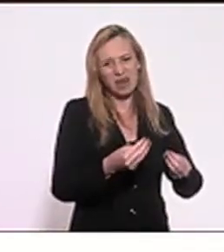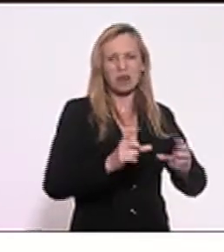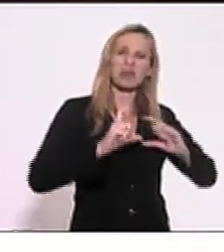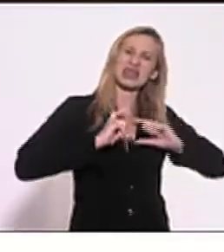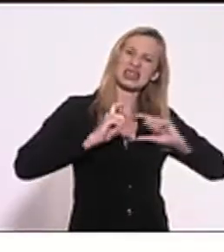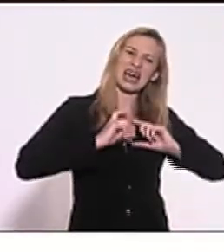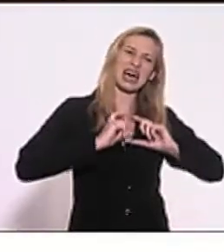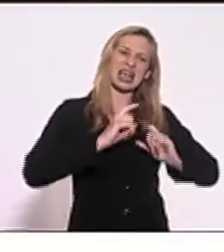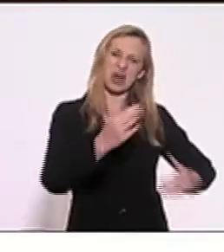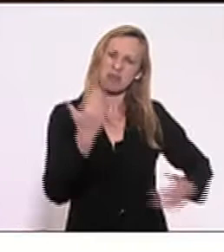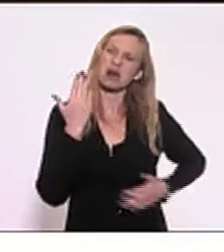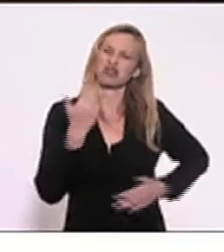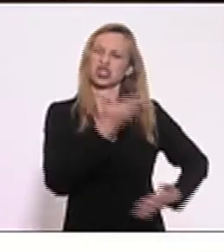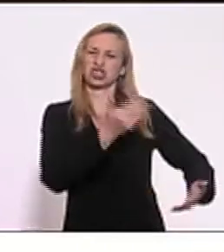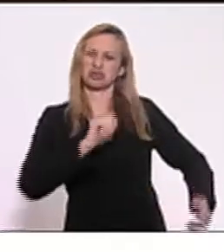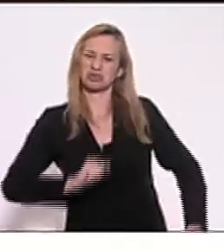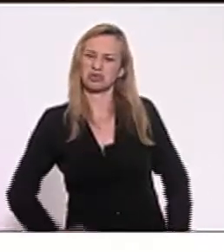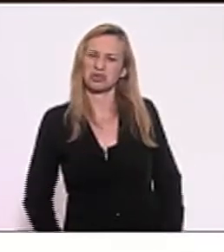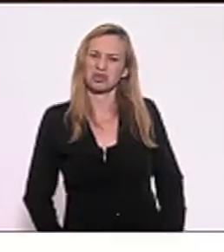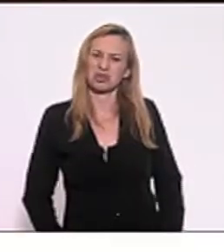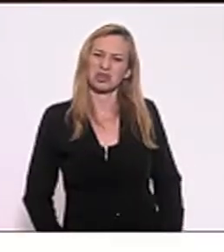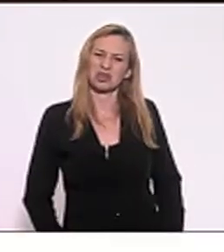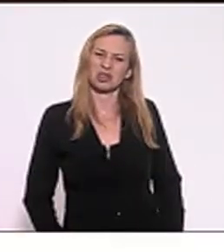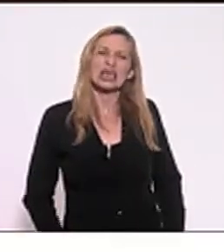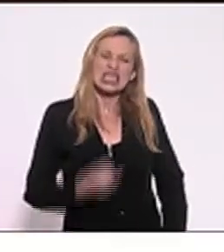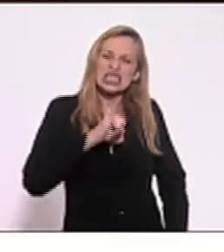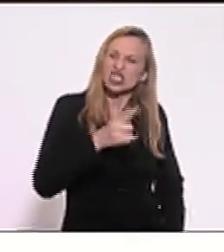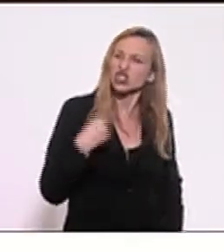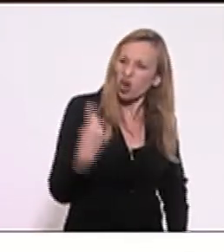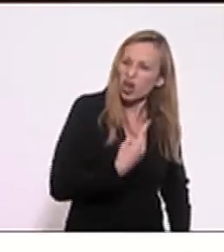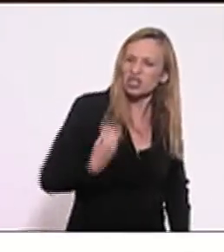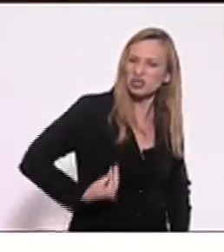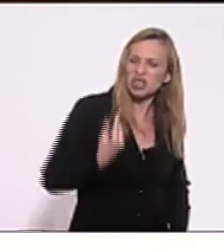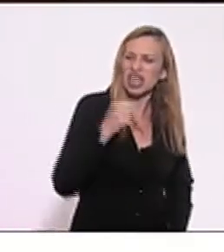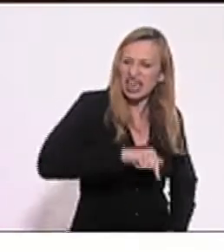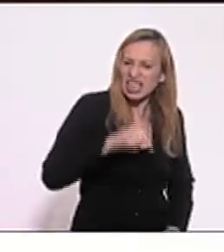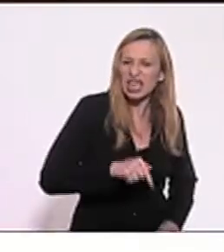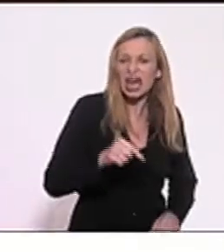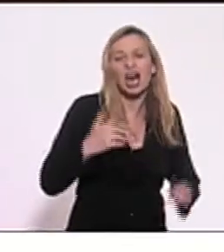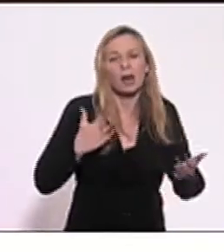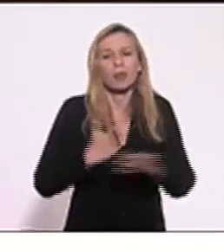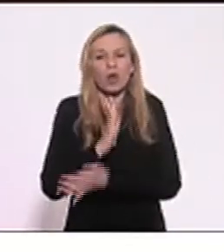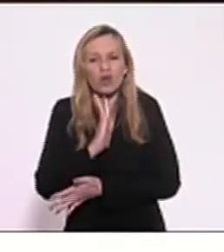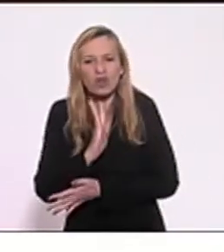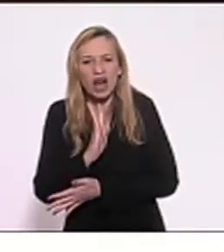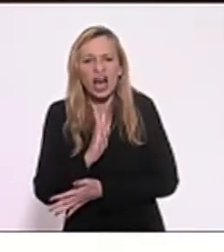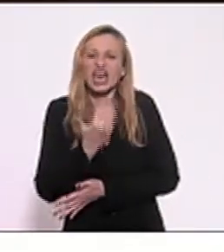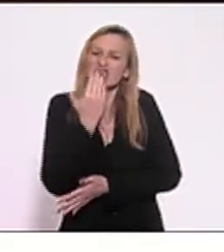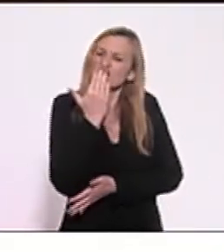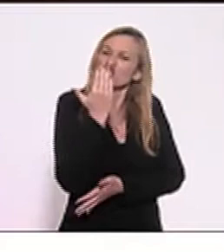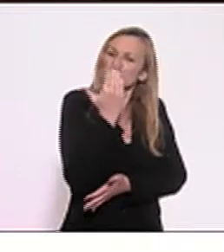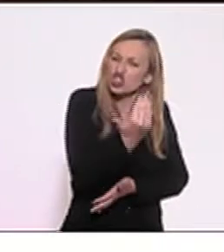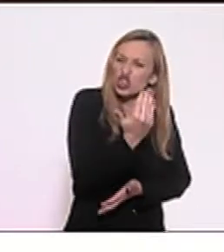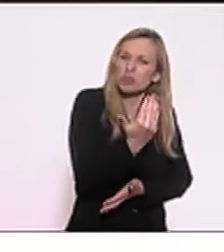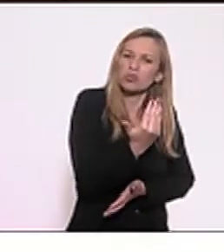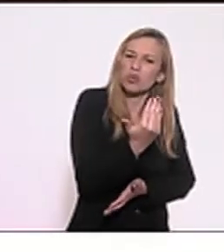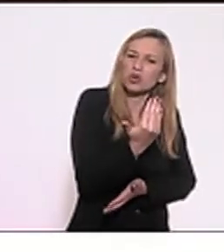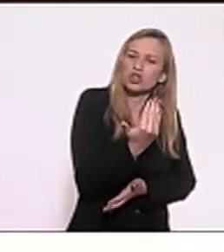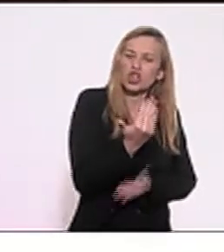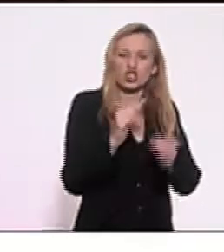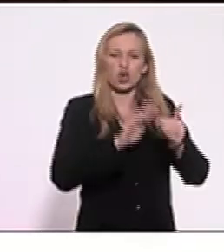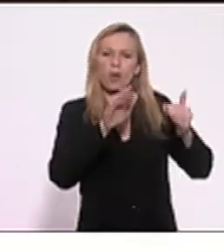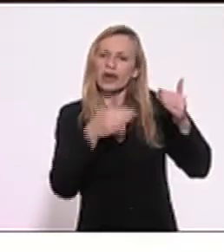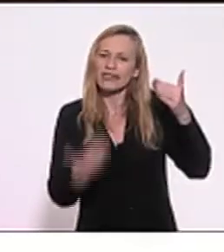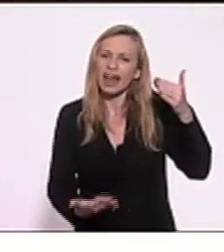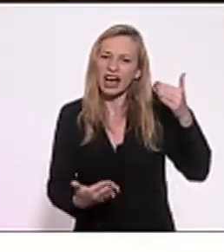Então, eu gostaria de entender, presidente, se nós aqui vamos aprovar esse tipo de